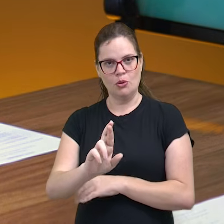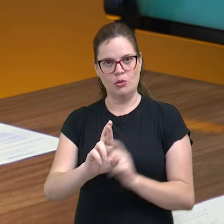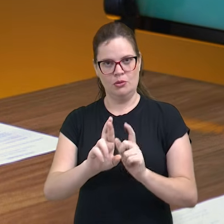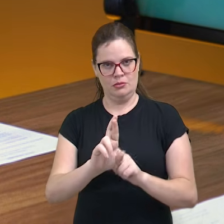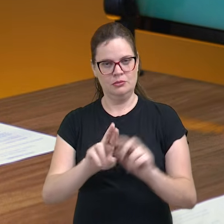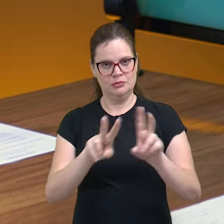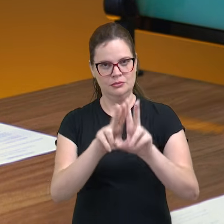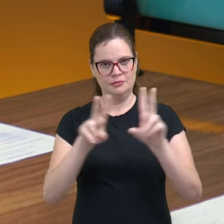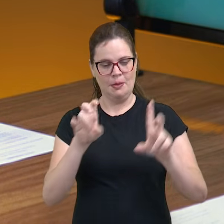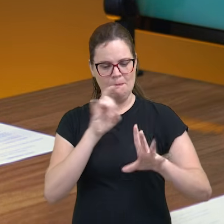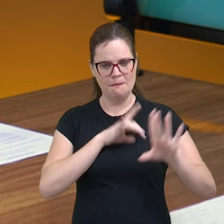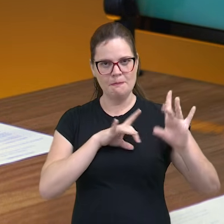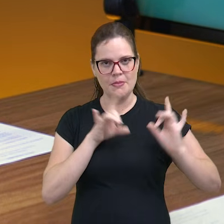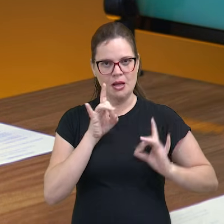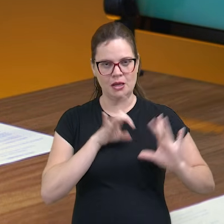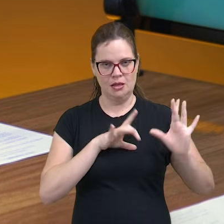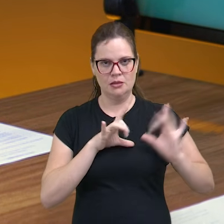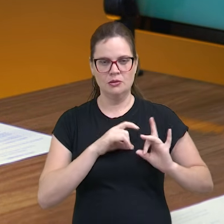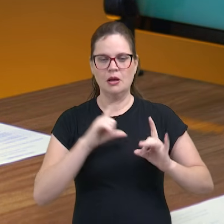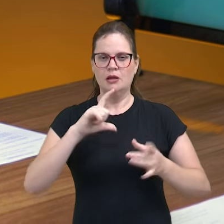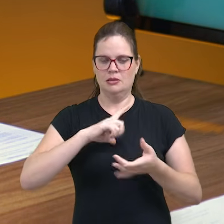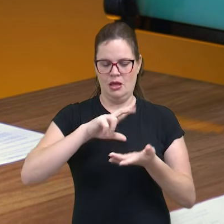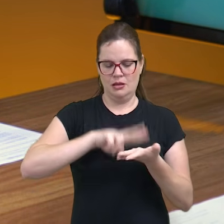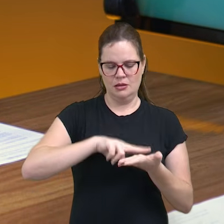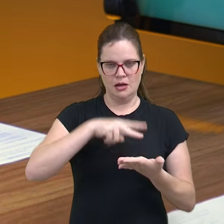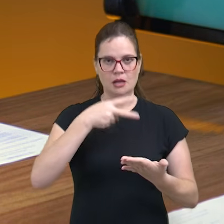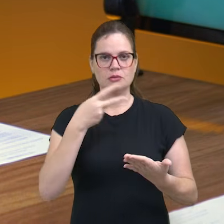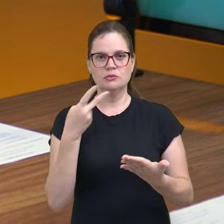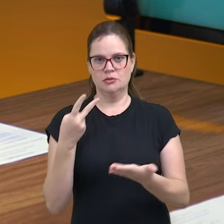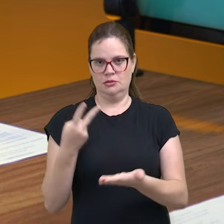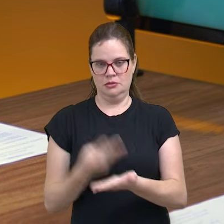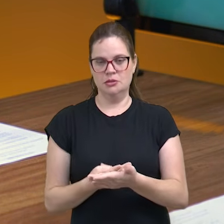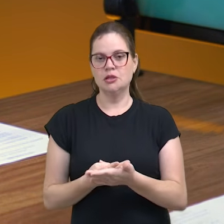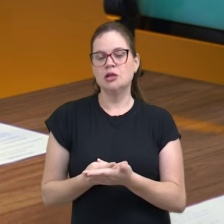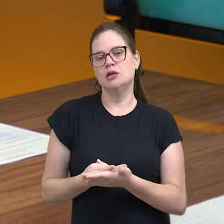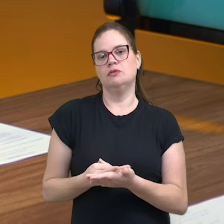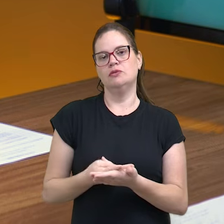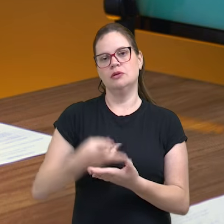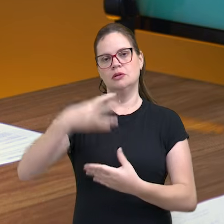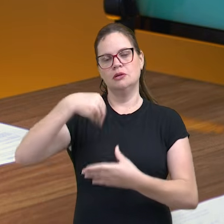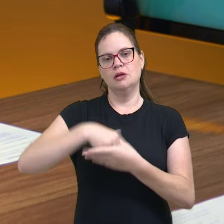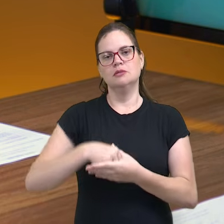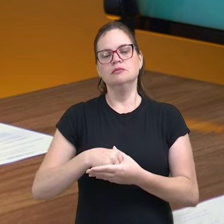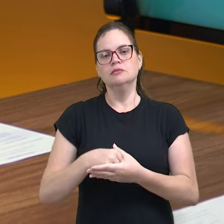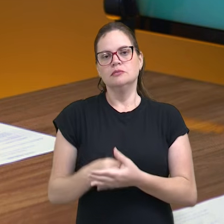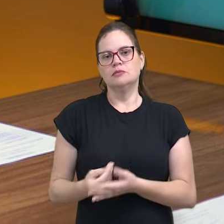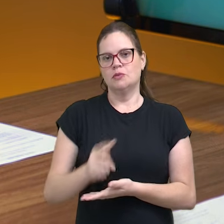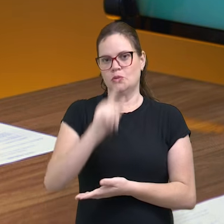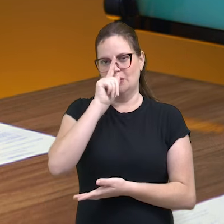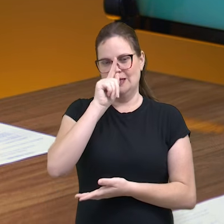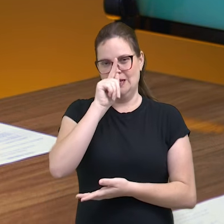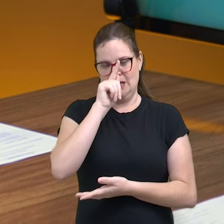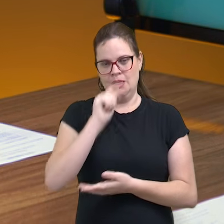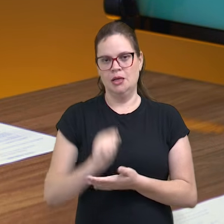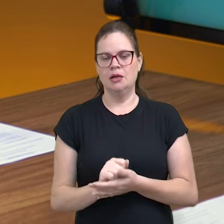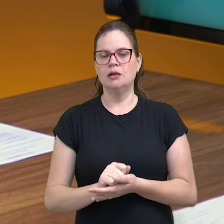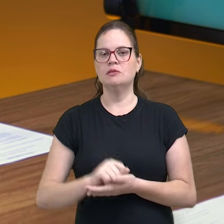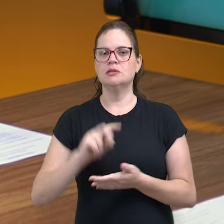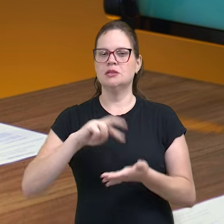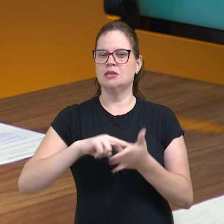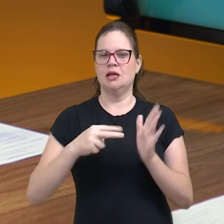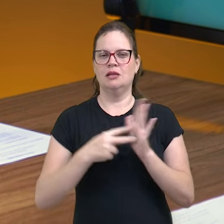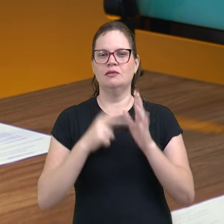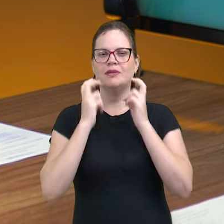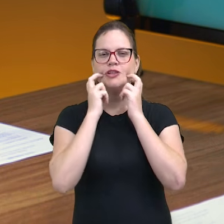de temor, escrito pelo apóstolo Paulo, ele traz um substantivo no